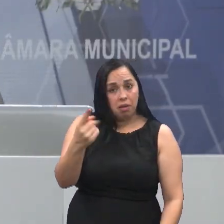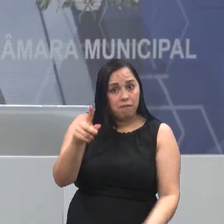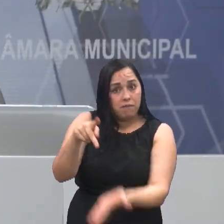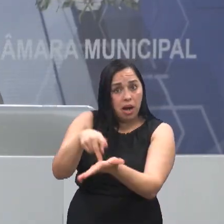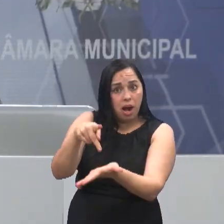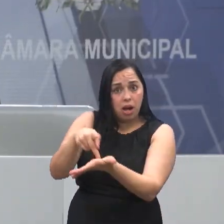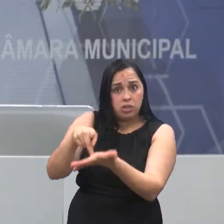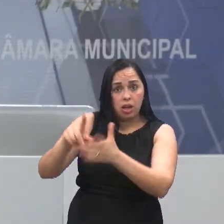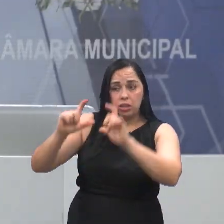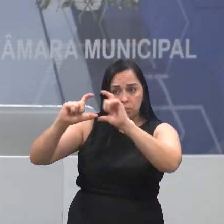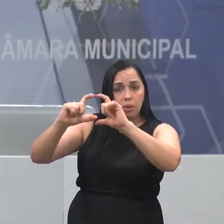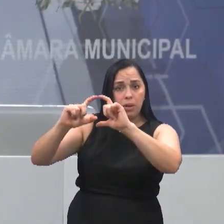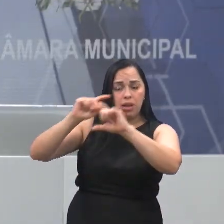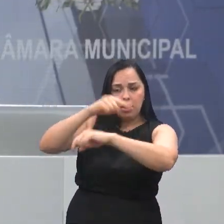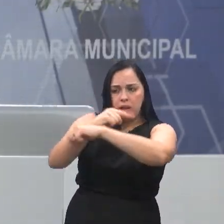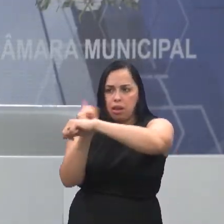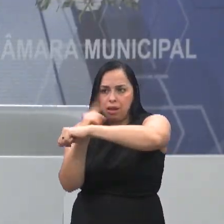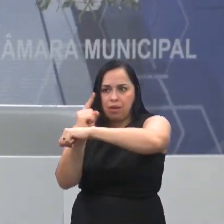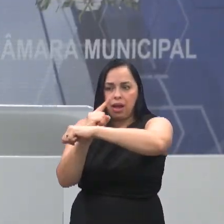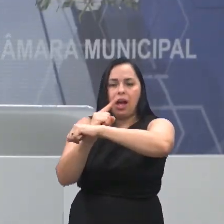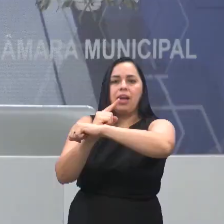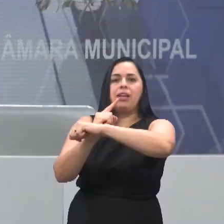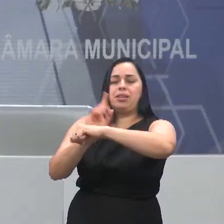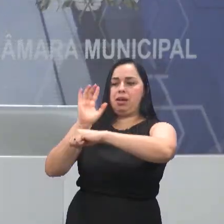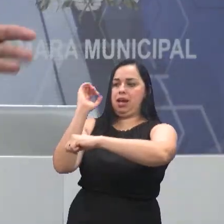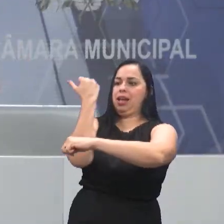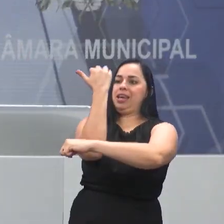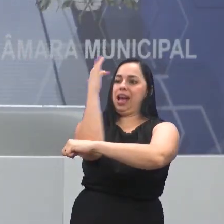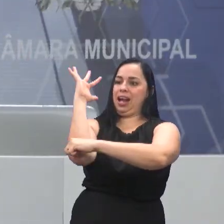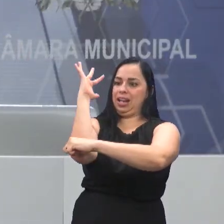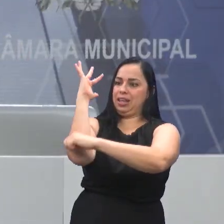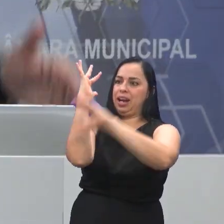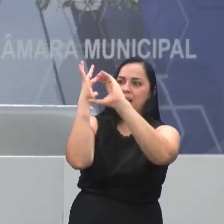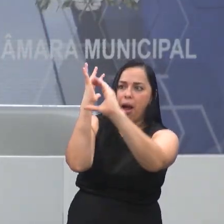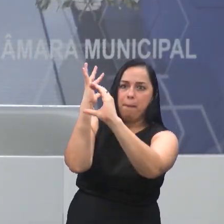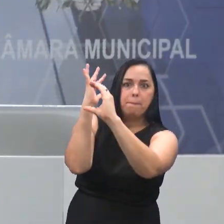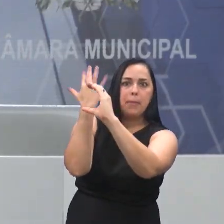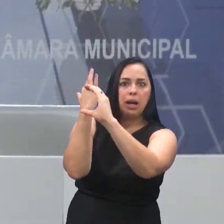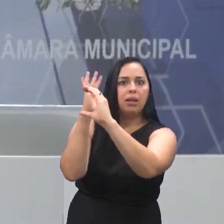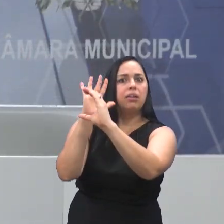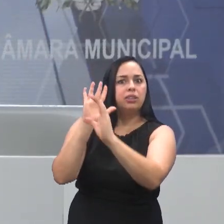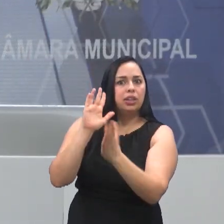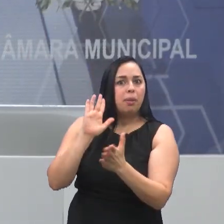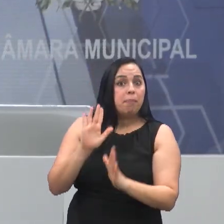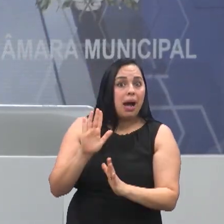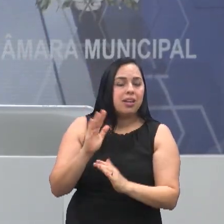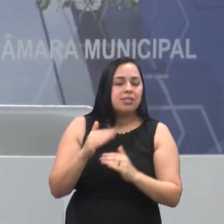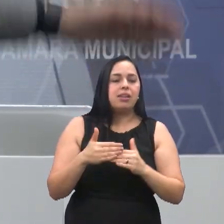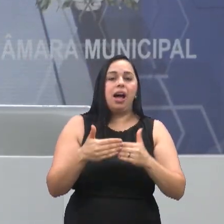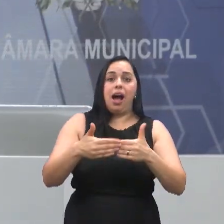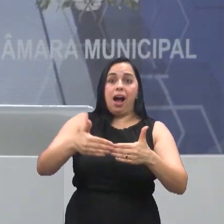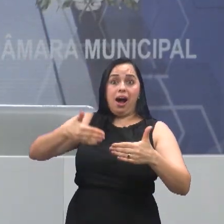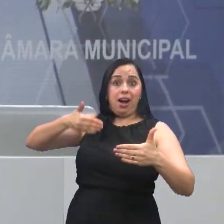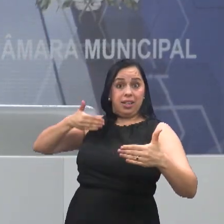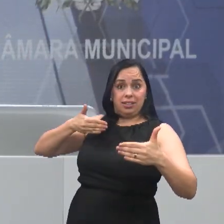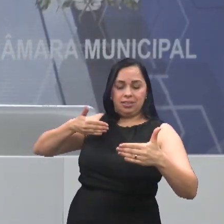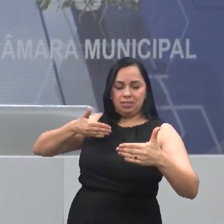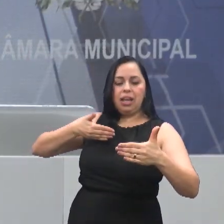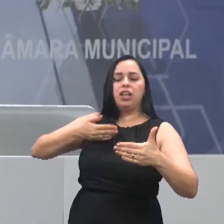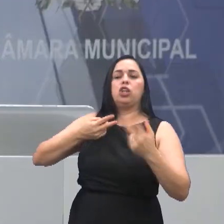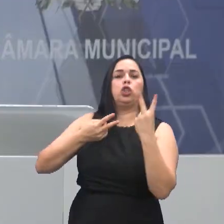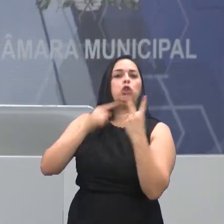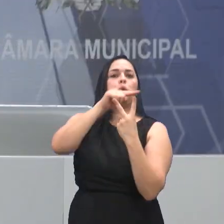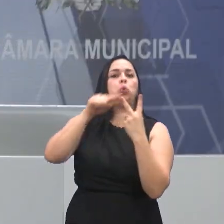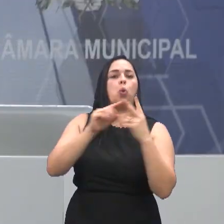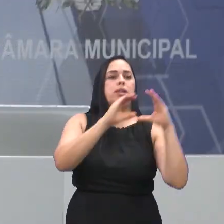estava lá, realmente estava atrás da árvore, realmente o radar estava atrás da árvore, mas tem mais 2 sinalizando para trás. Não, ele só mostra